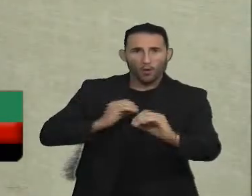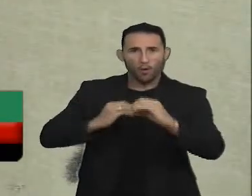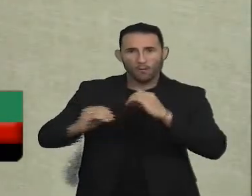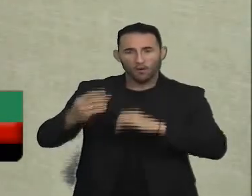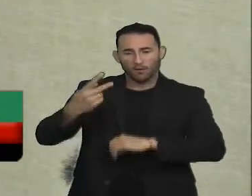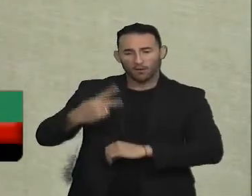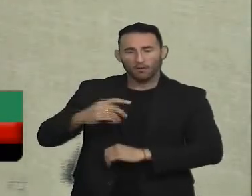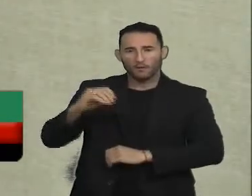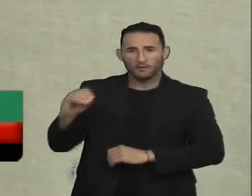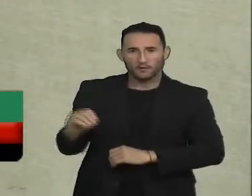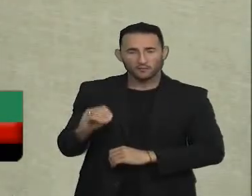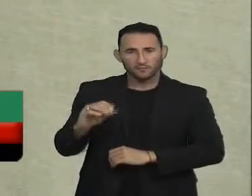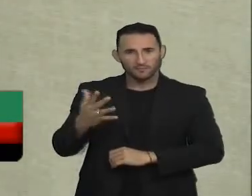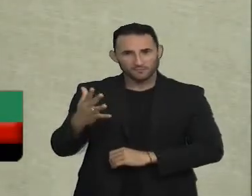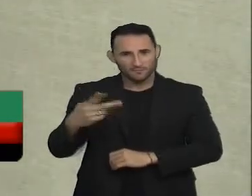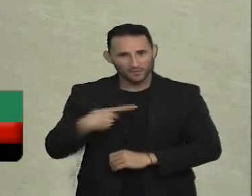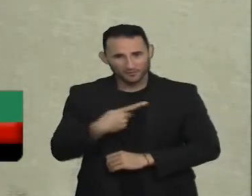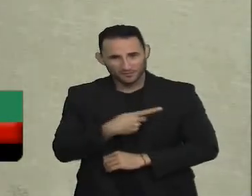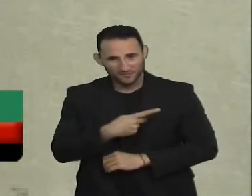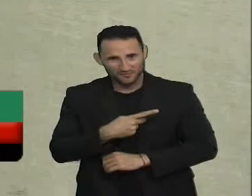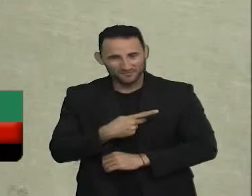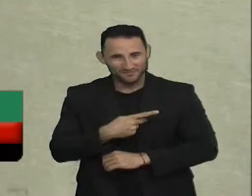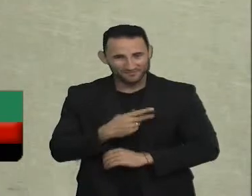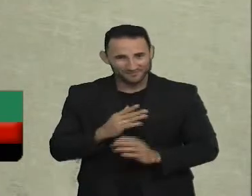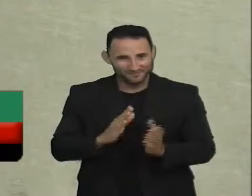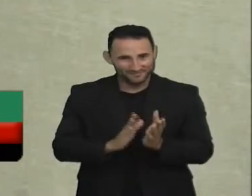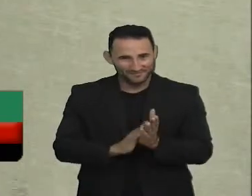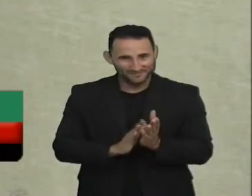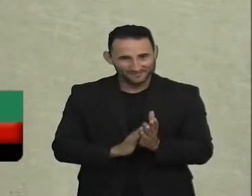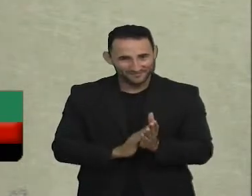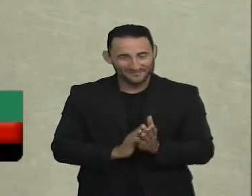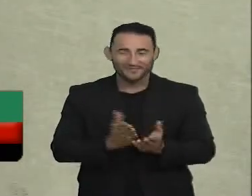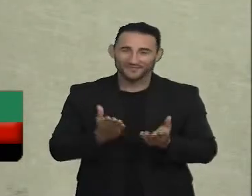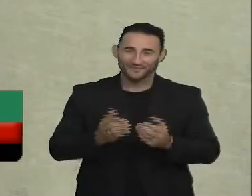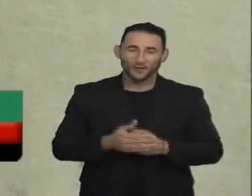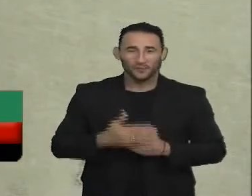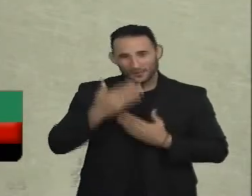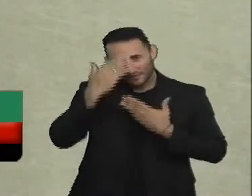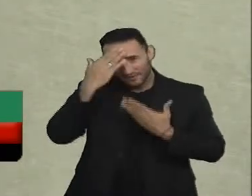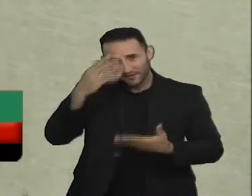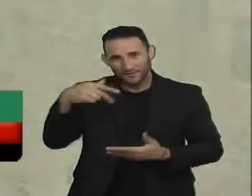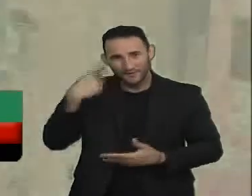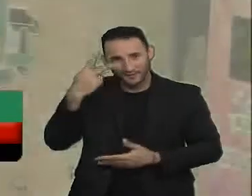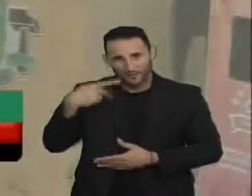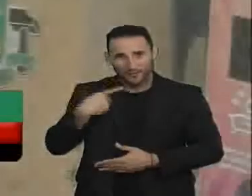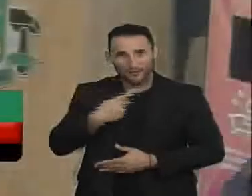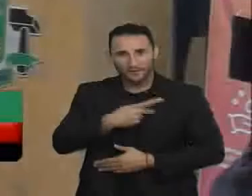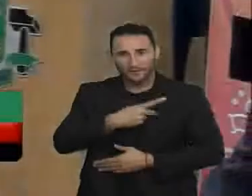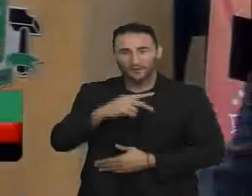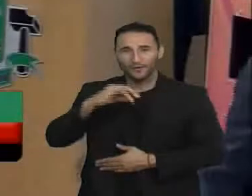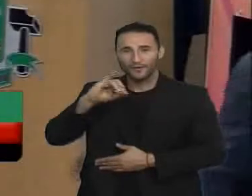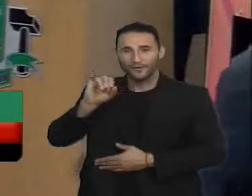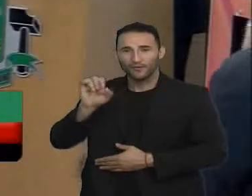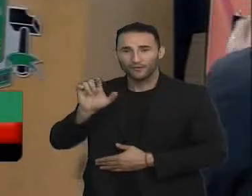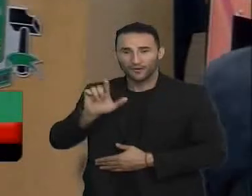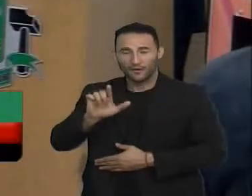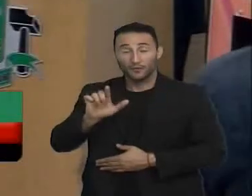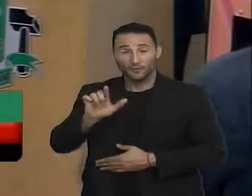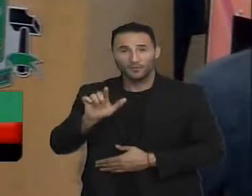Osasco. Pastor, meus parabéns. Obrigado, nobre vereador, pastor Joel Nunes.